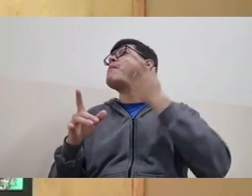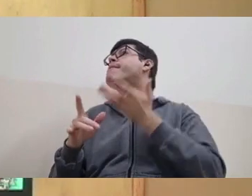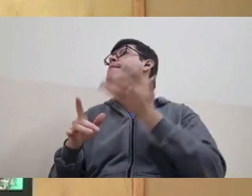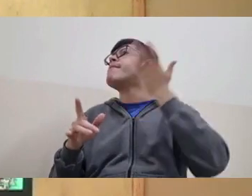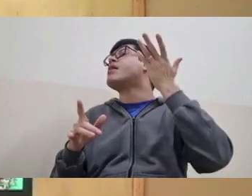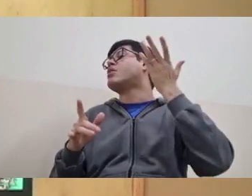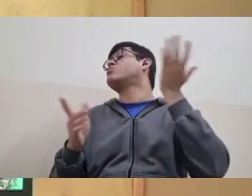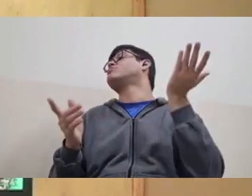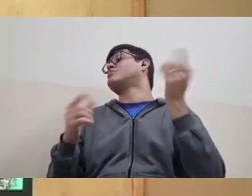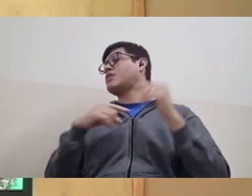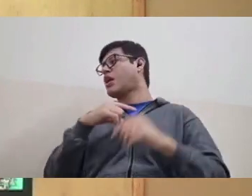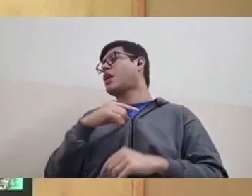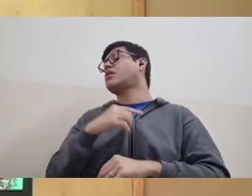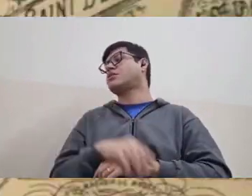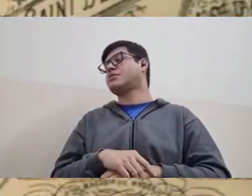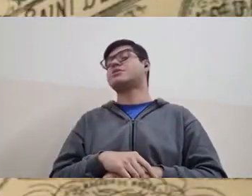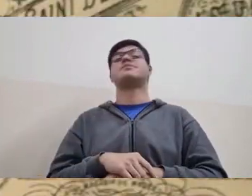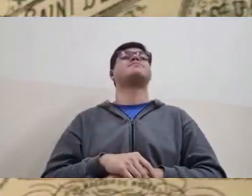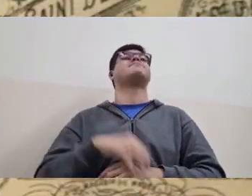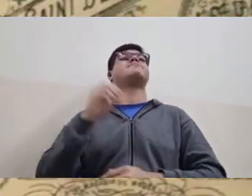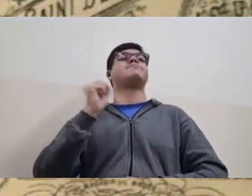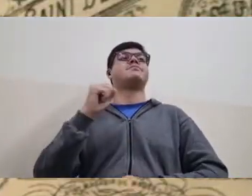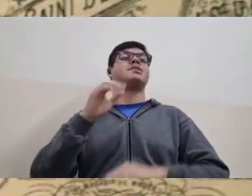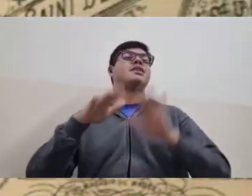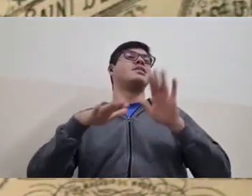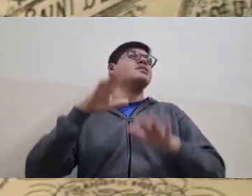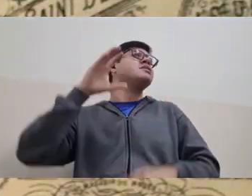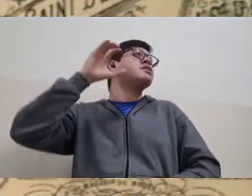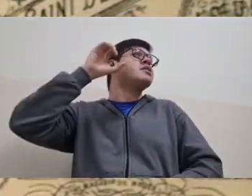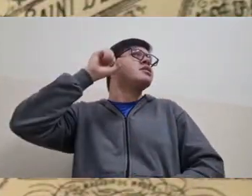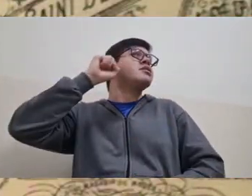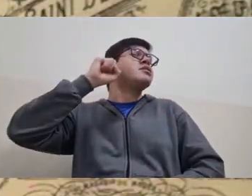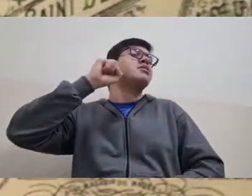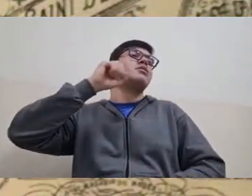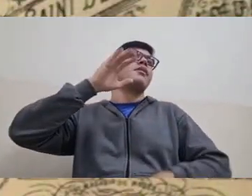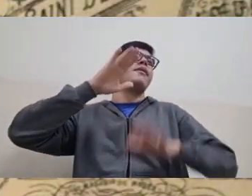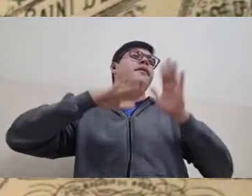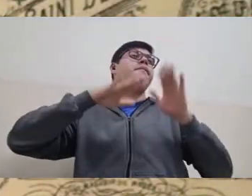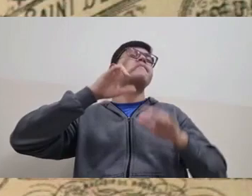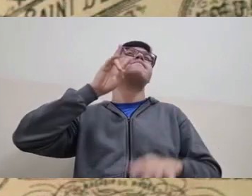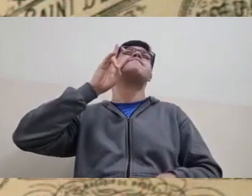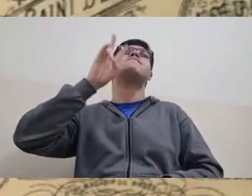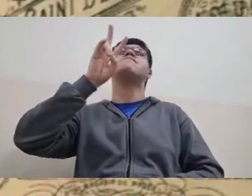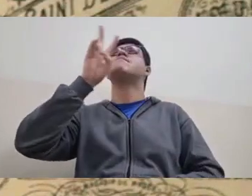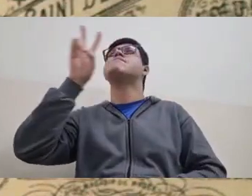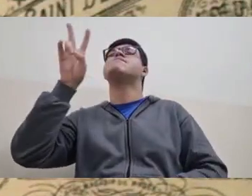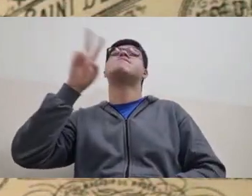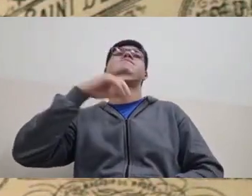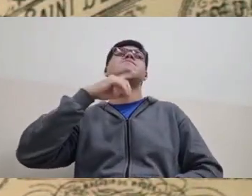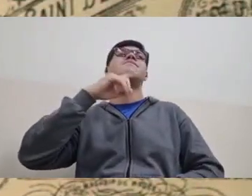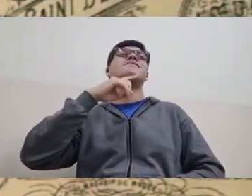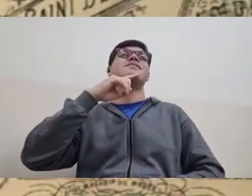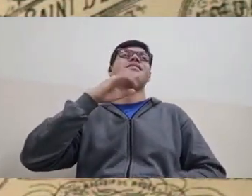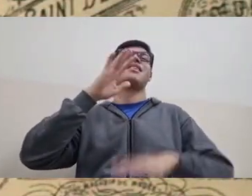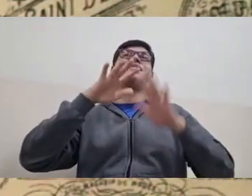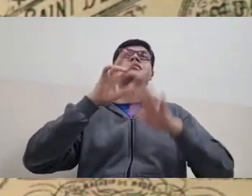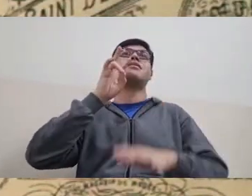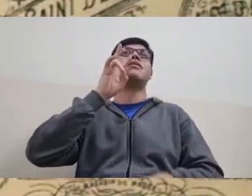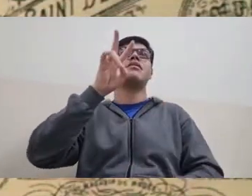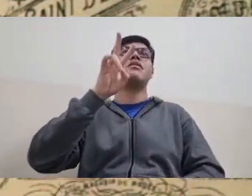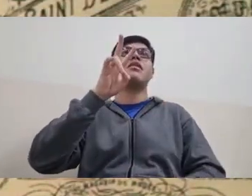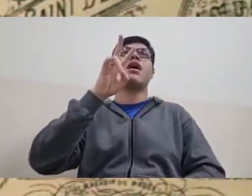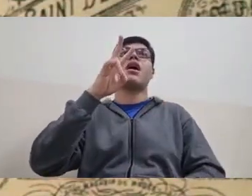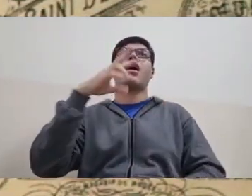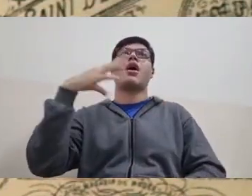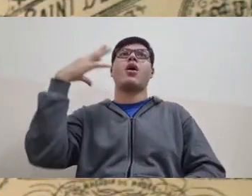E de repente você só escuta o barulho, mas não está vendo onde ele está. Na hora que você avista, bonito pra